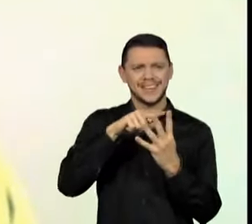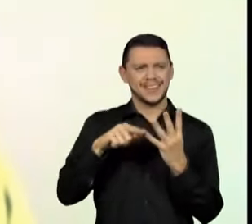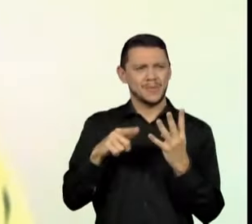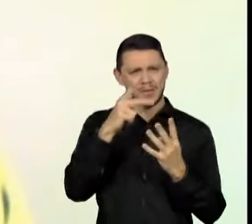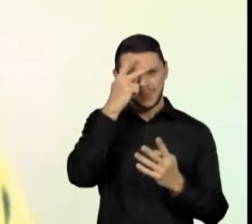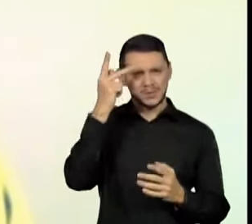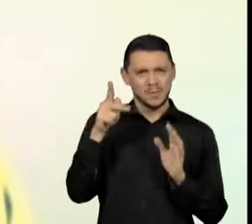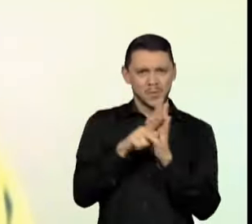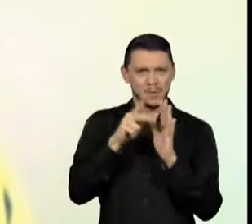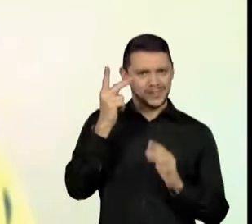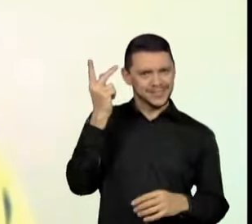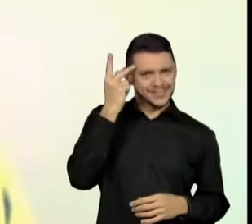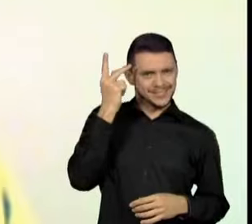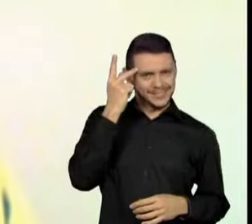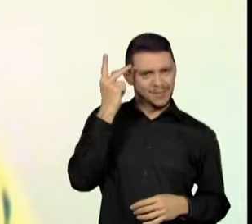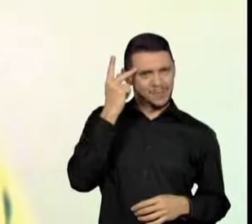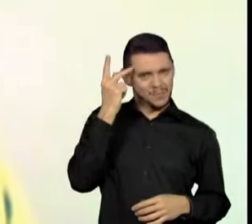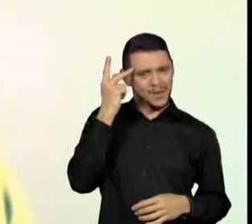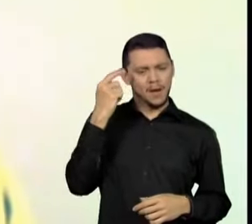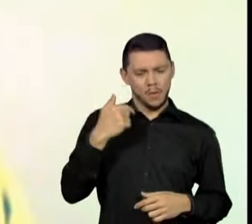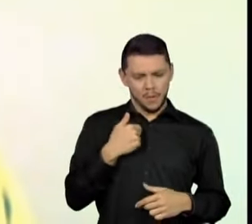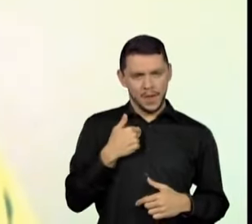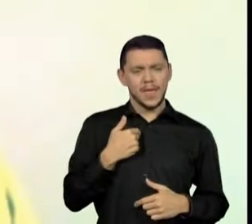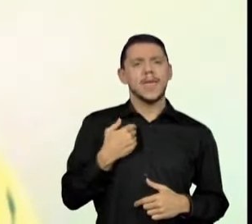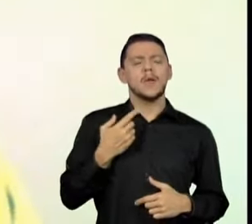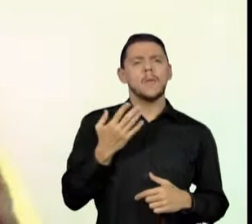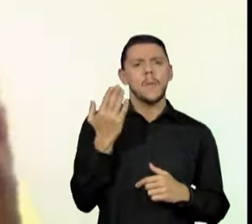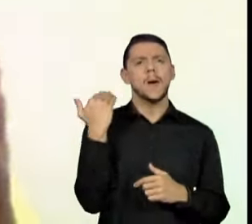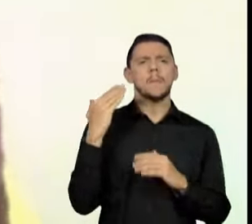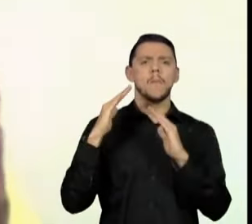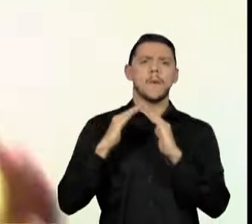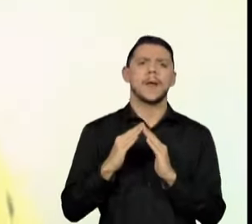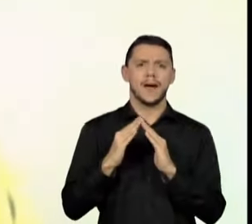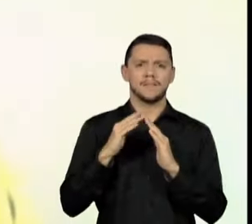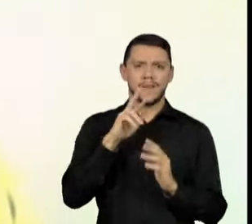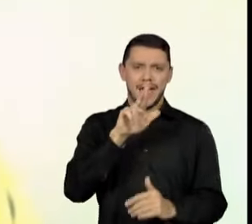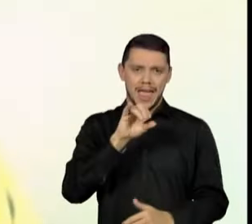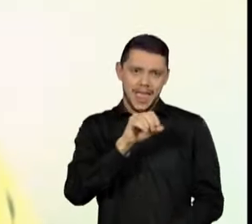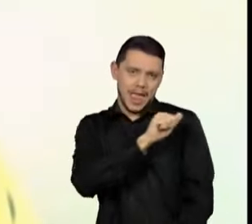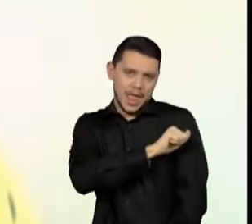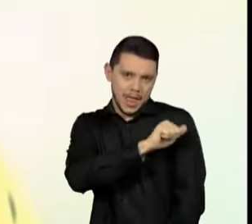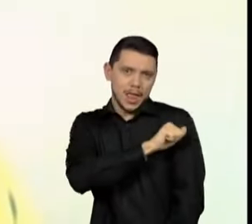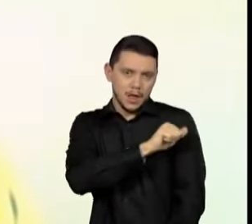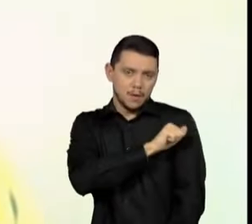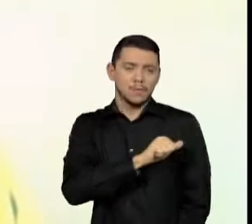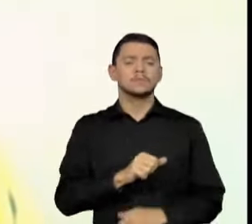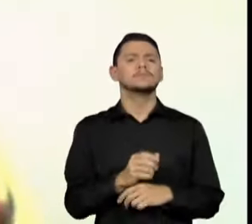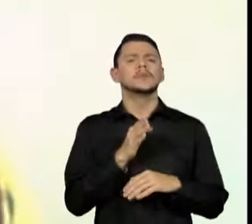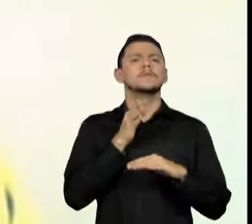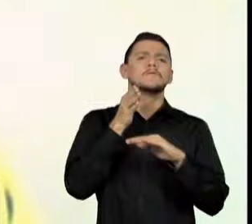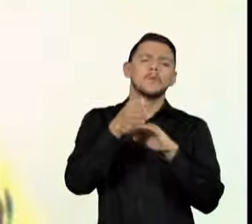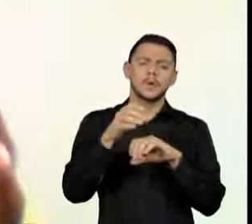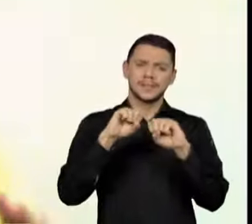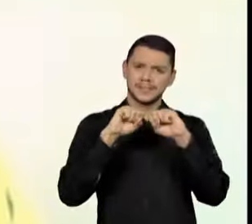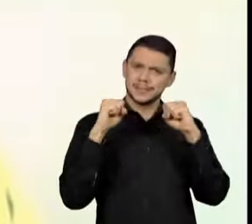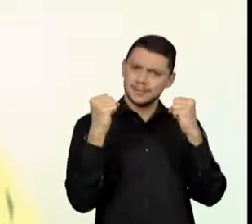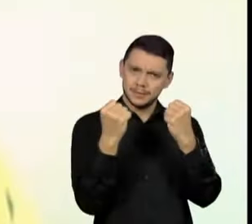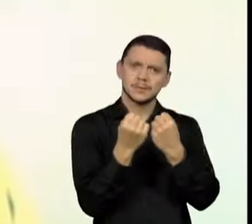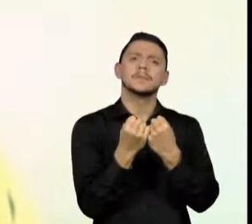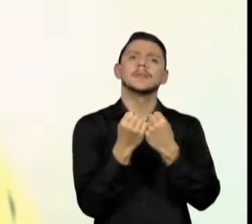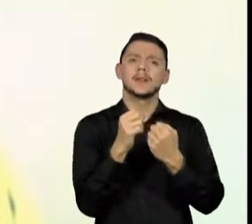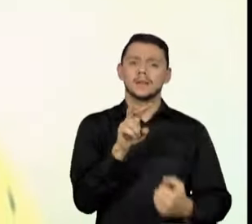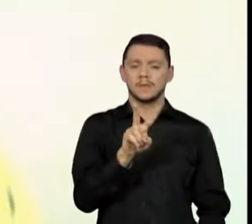São Paulo e eu residindo no Rio de Janeiro. Nós fomos para um seminário em Viena, ficamos nos